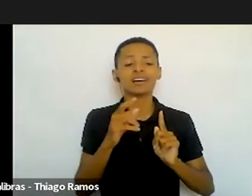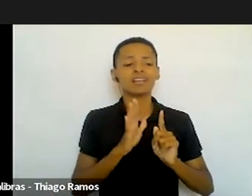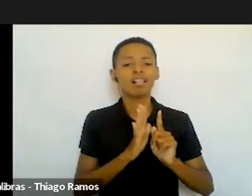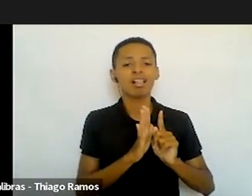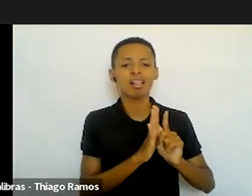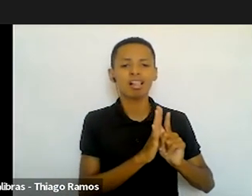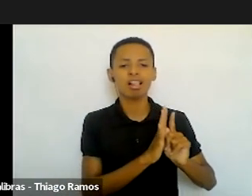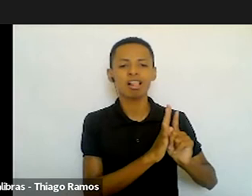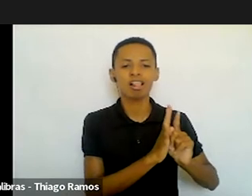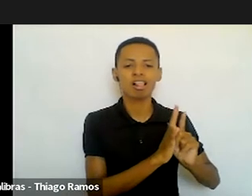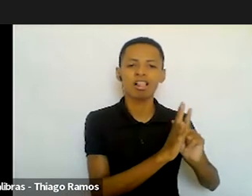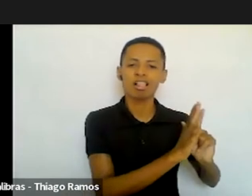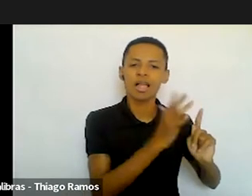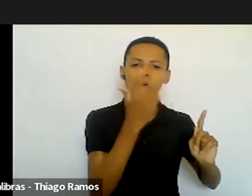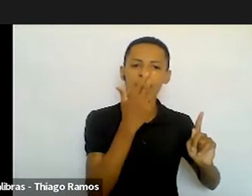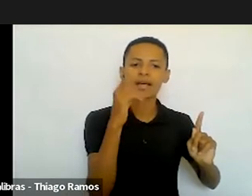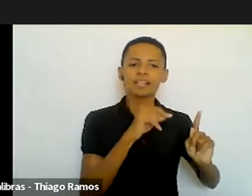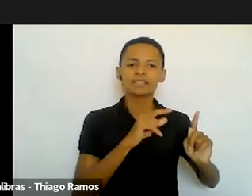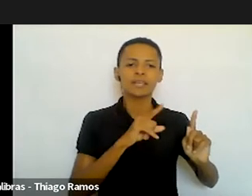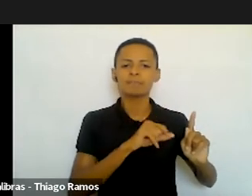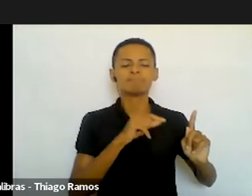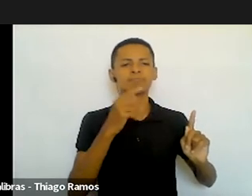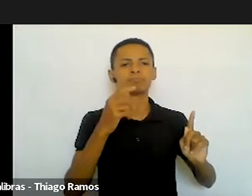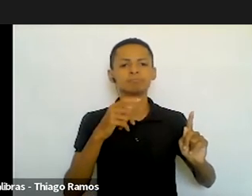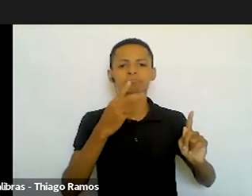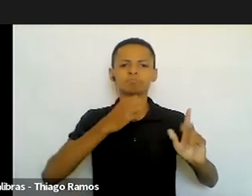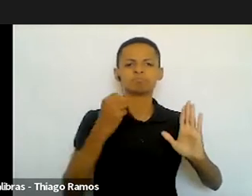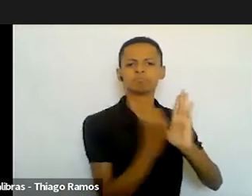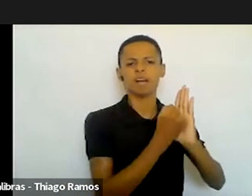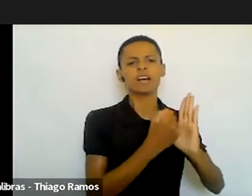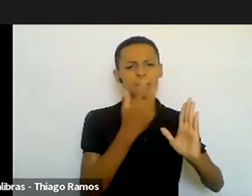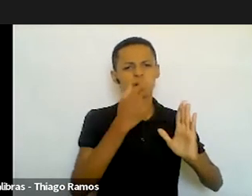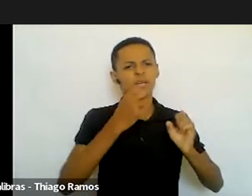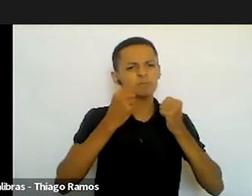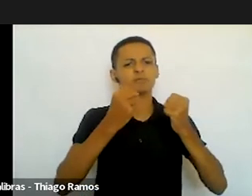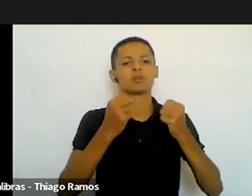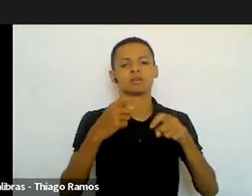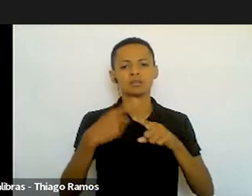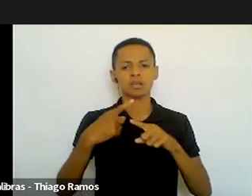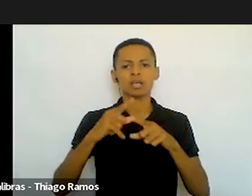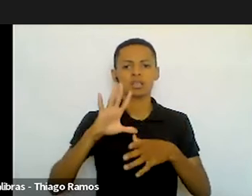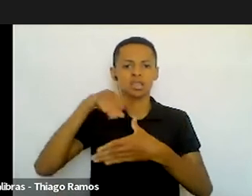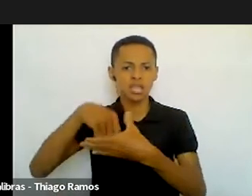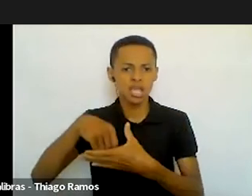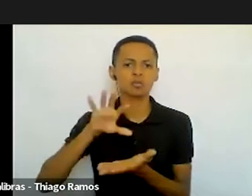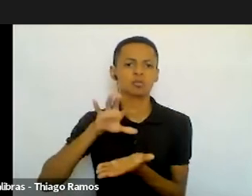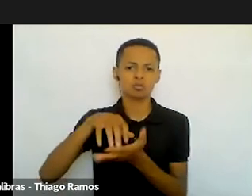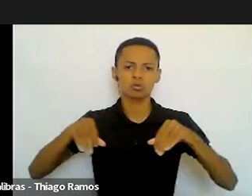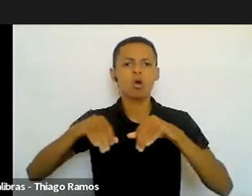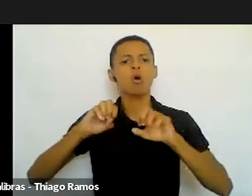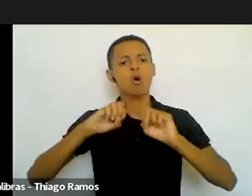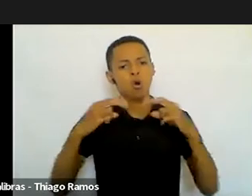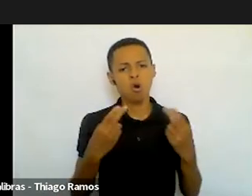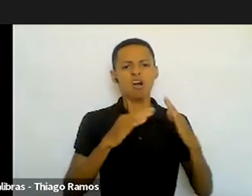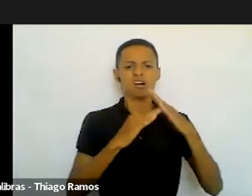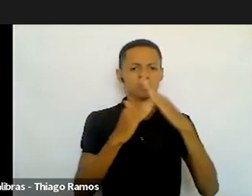sendo retirada, ela está sendo assassinada brutalmente, seja dentro dos territórios indígenas, seja em favela, seja no meio urbano,